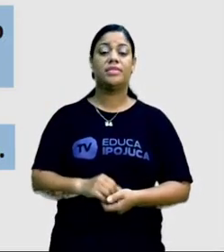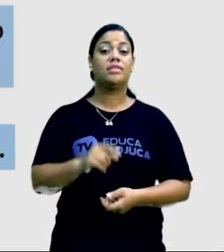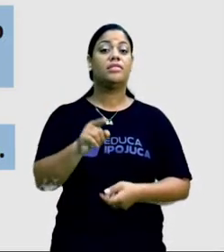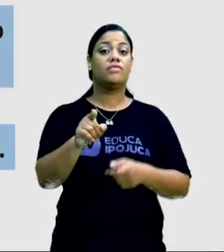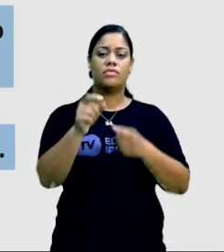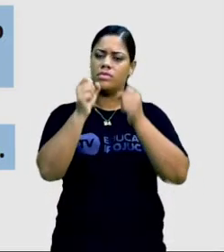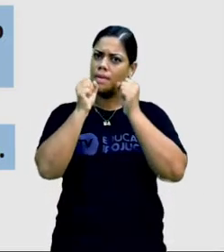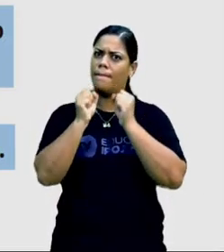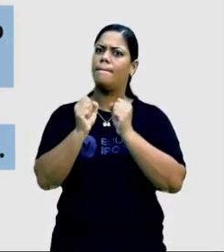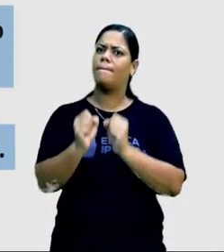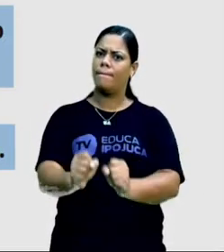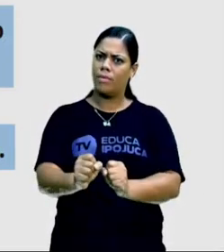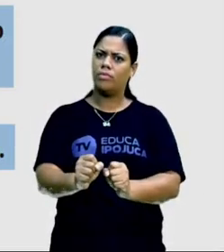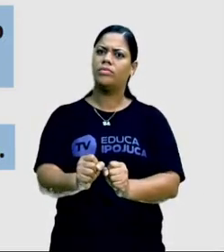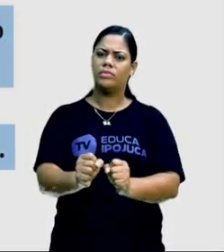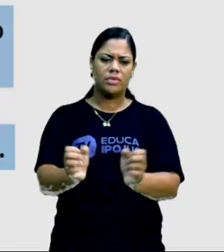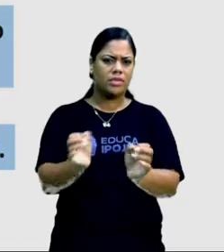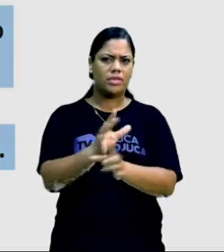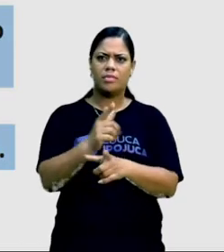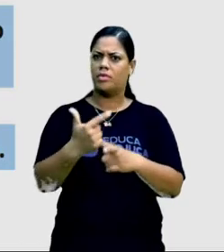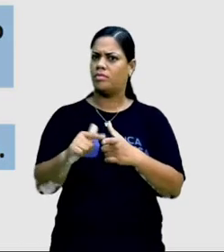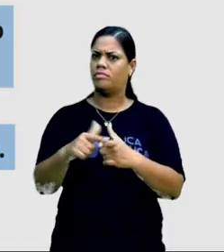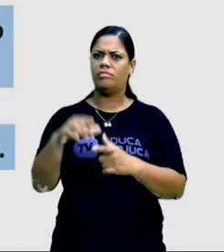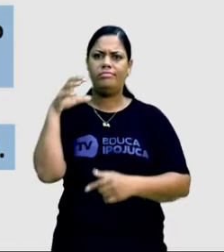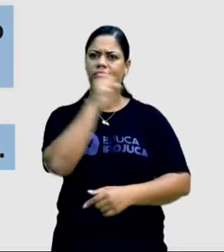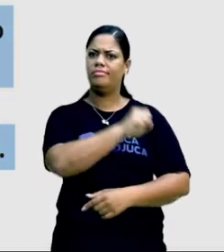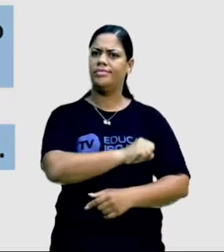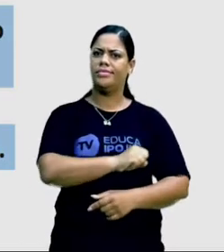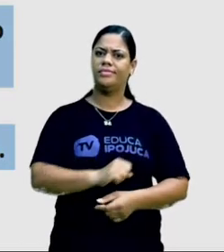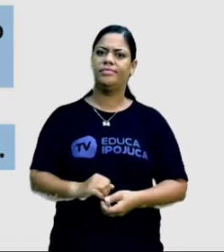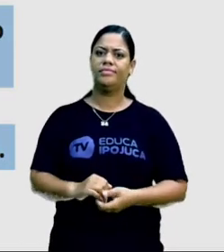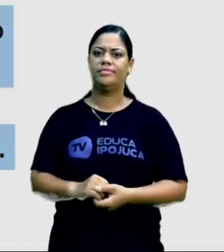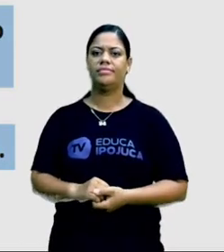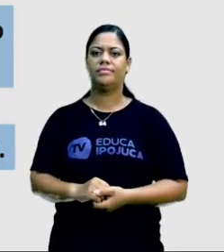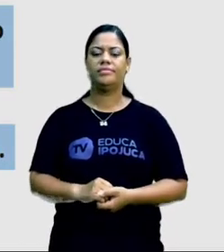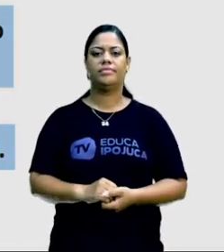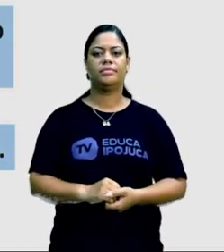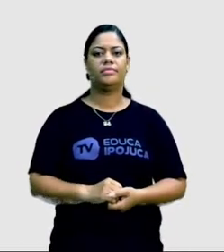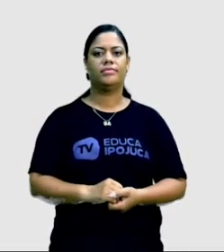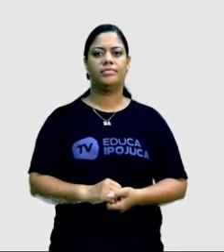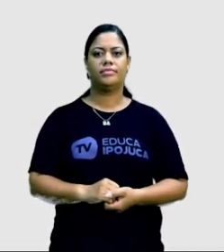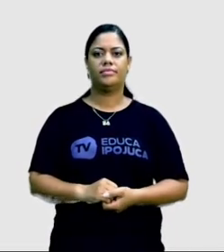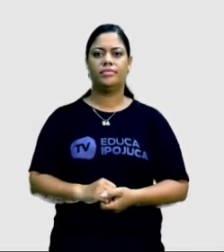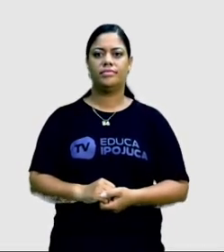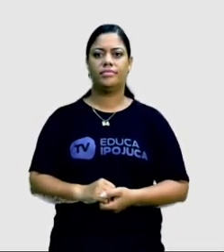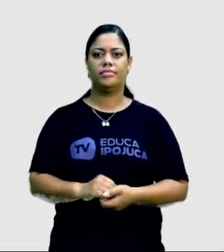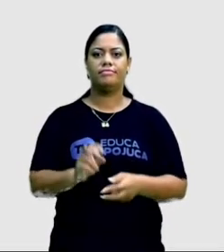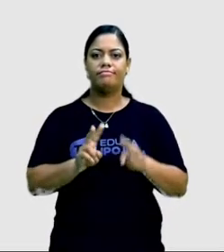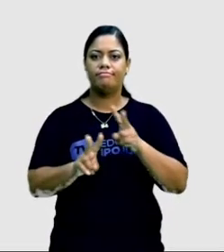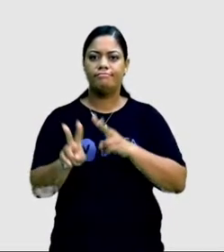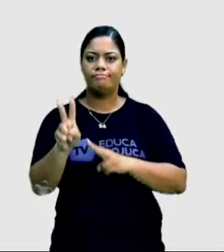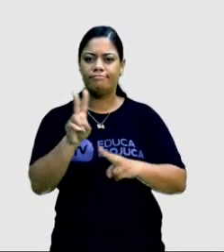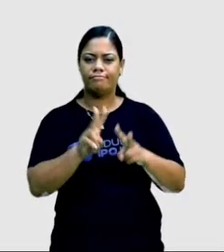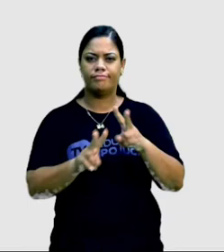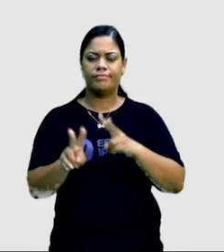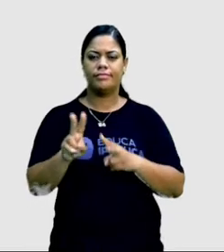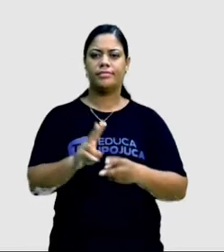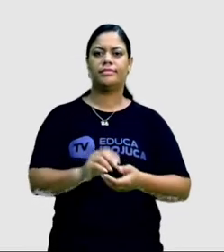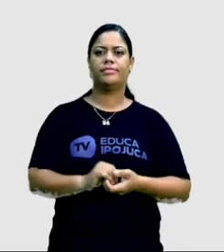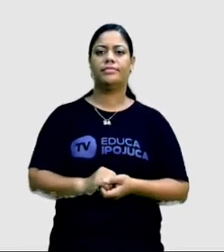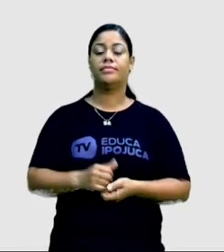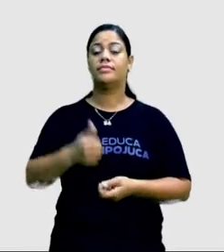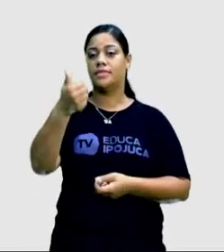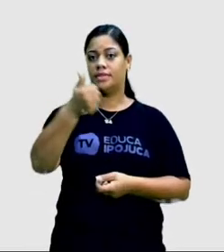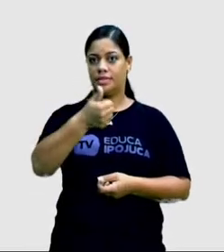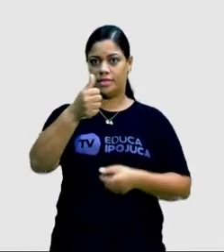Você pode resolver essa situação rapidamente. Então, vamos lá para a análise. Então, na